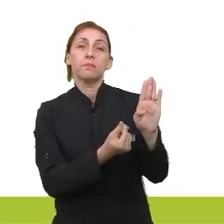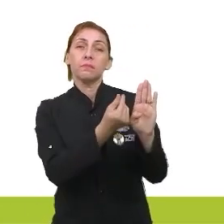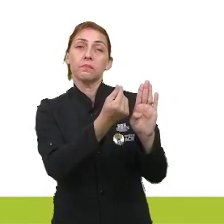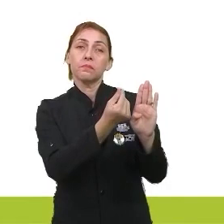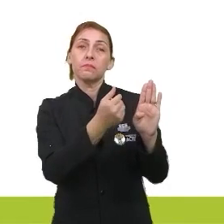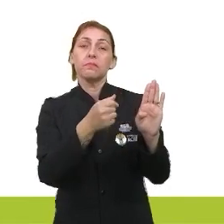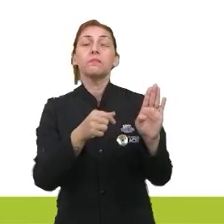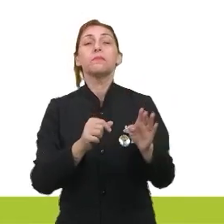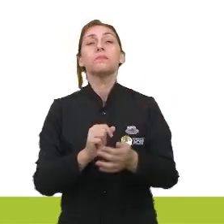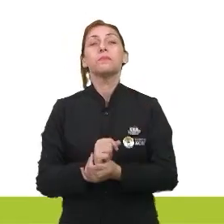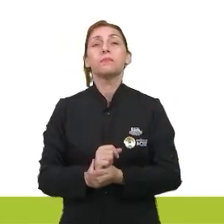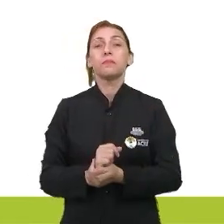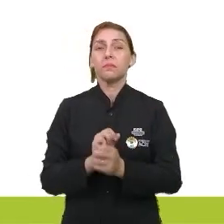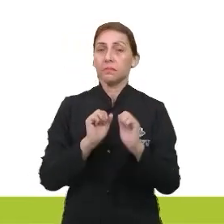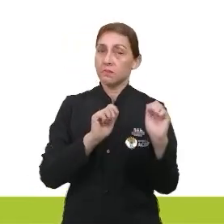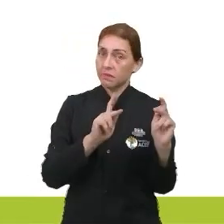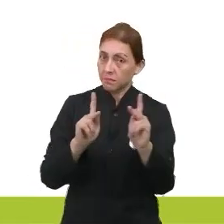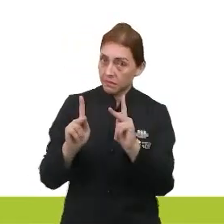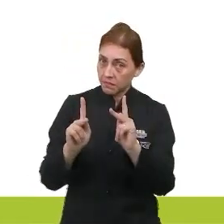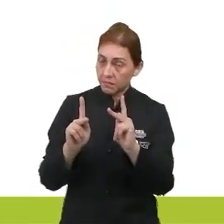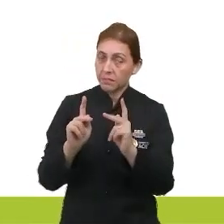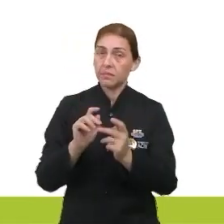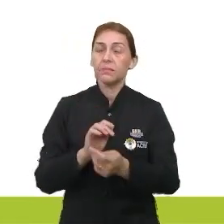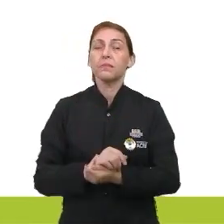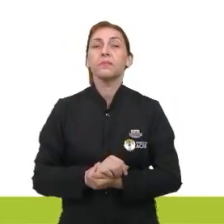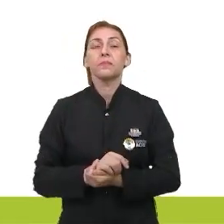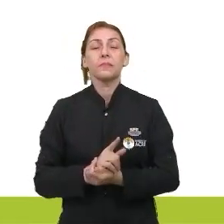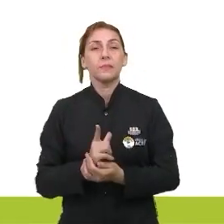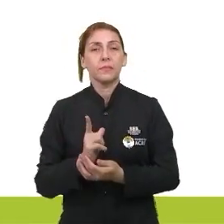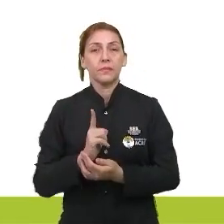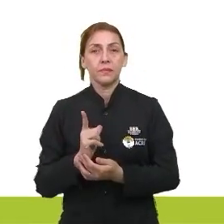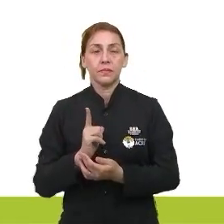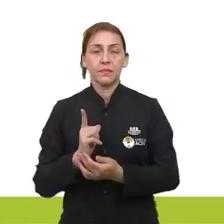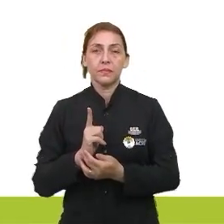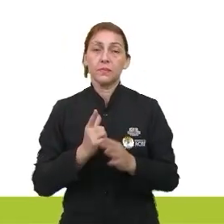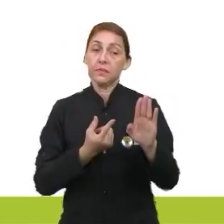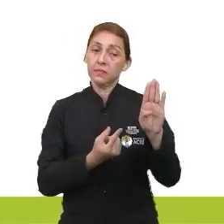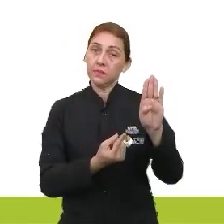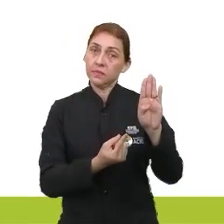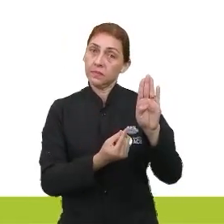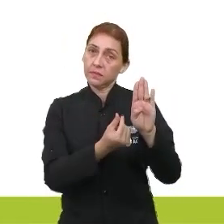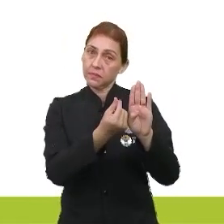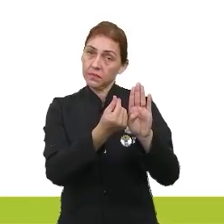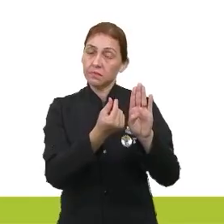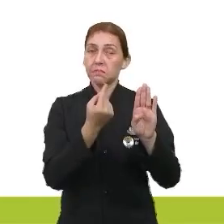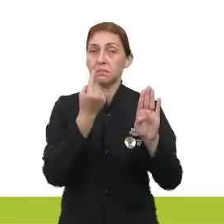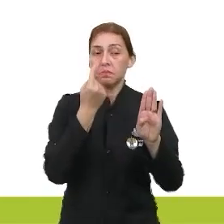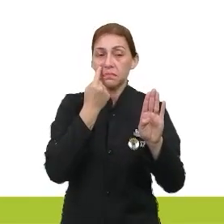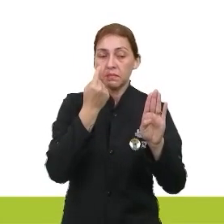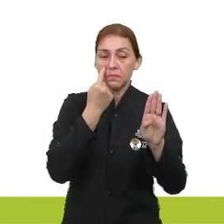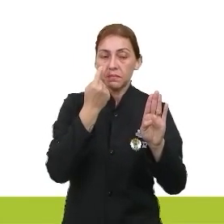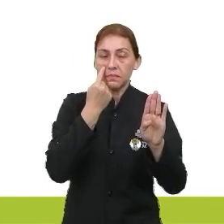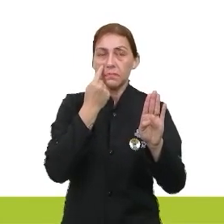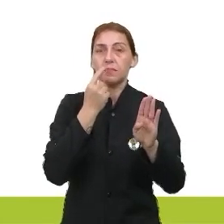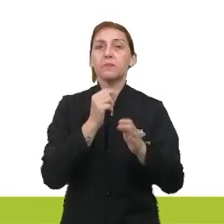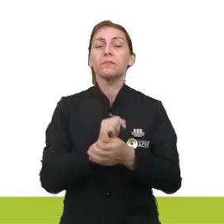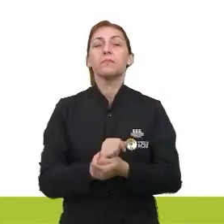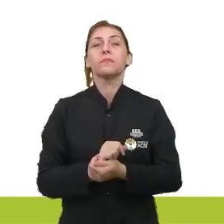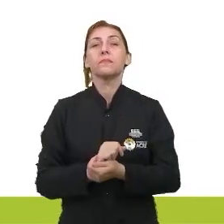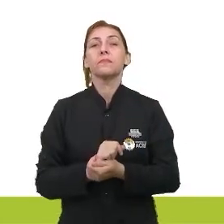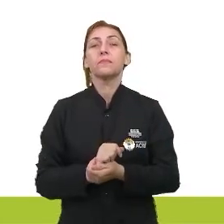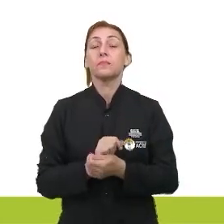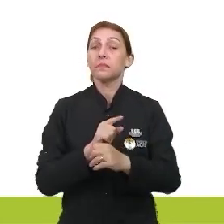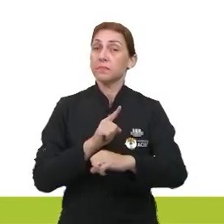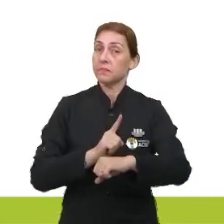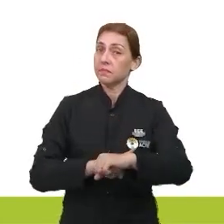burguesia. Beleza, gente? Então nós temos aí a burguesia, olha aí, atuando